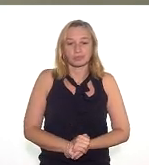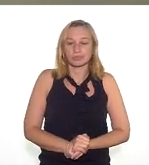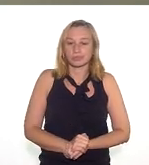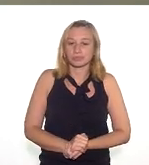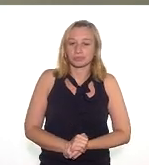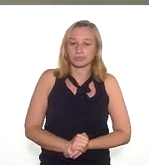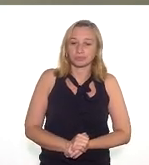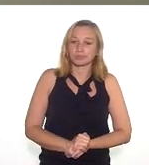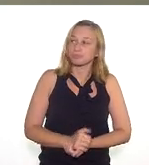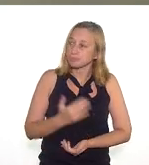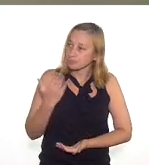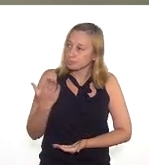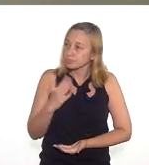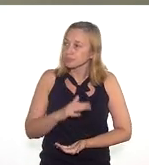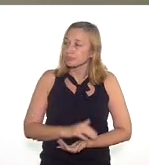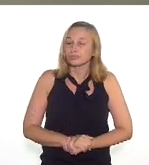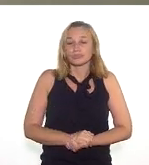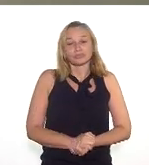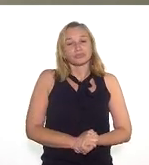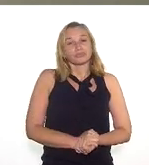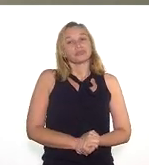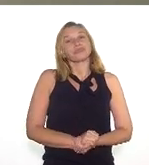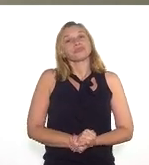favor, senhor superintendente.